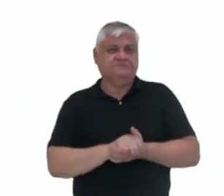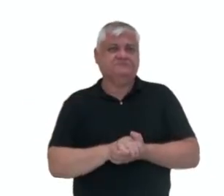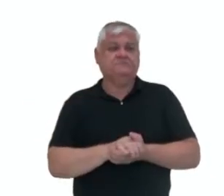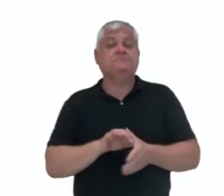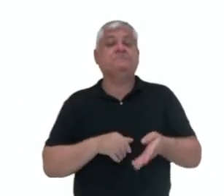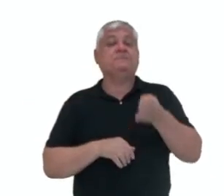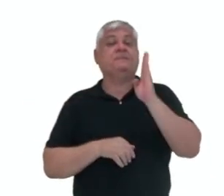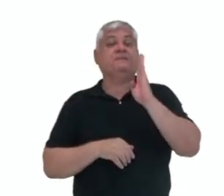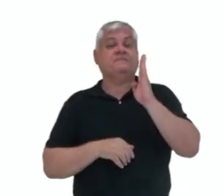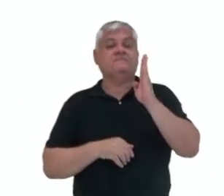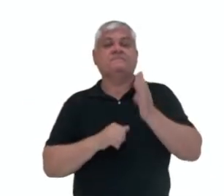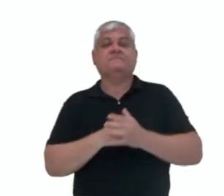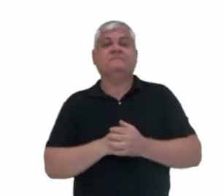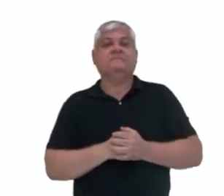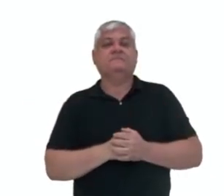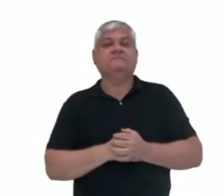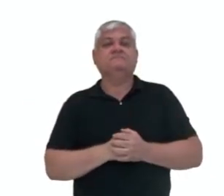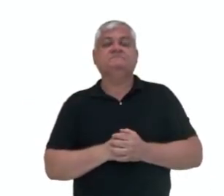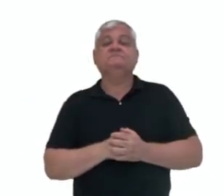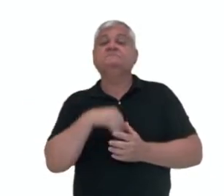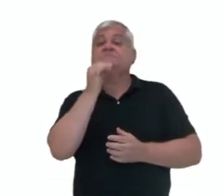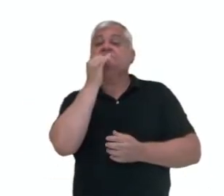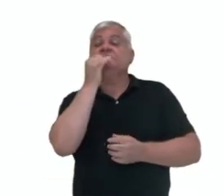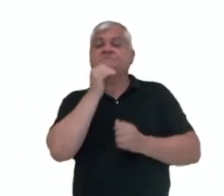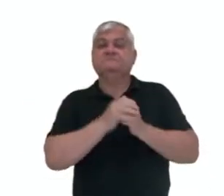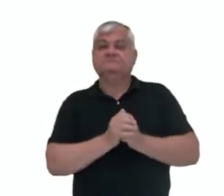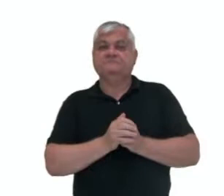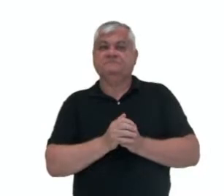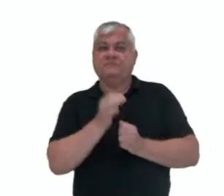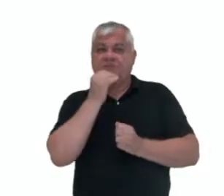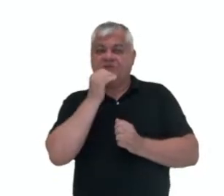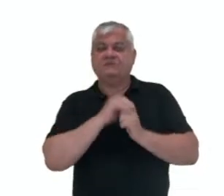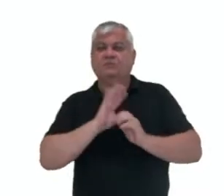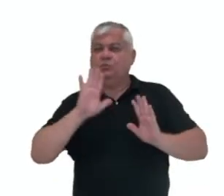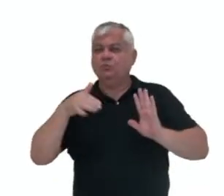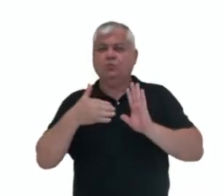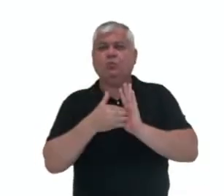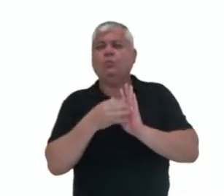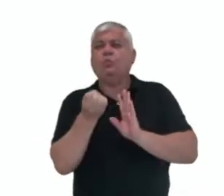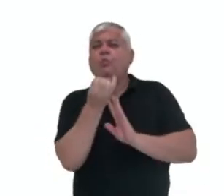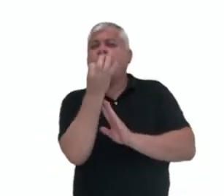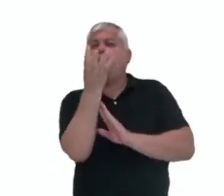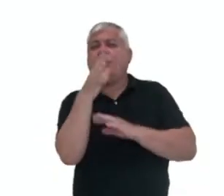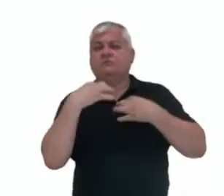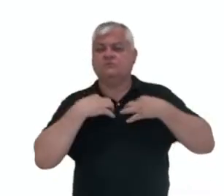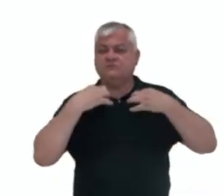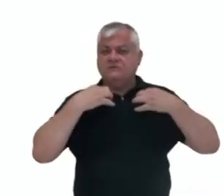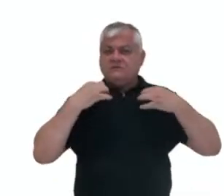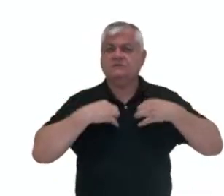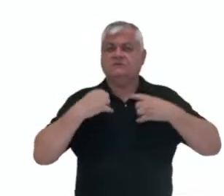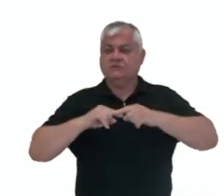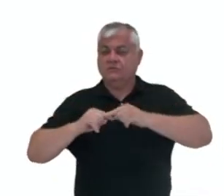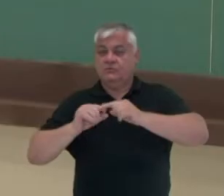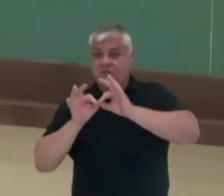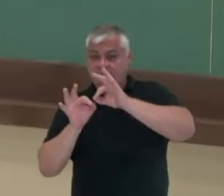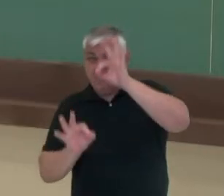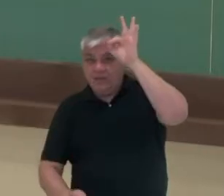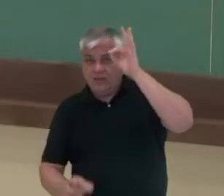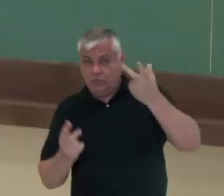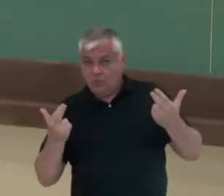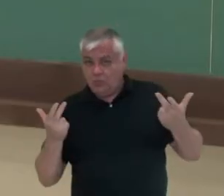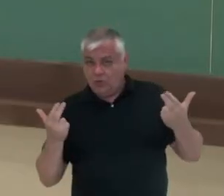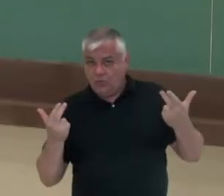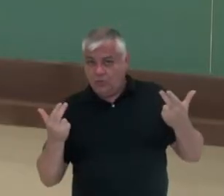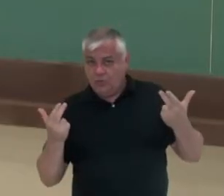camiseta? Letra B. As grandezas total de tecido e comprimento da camiseta são